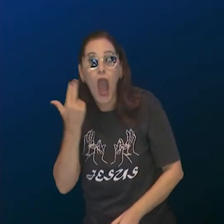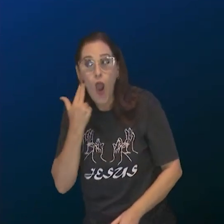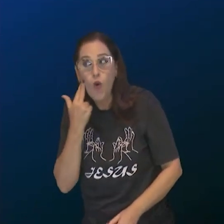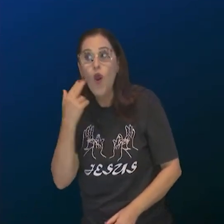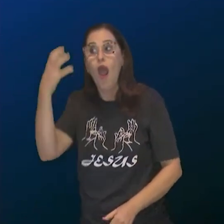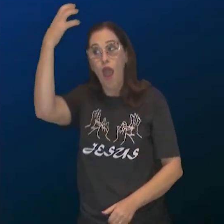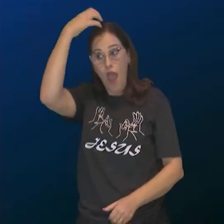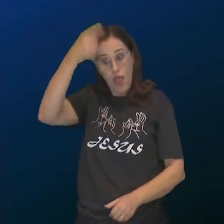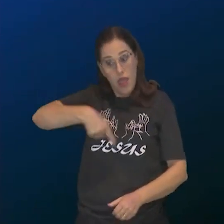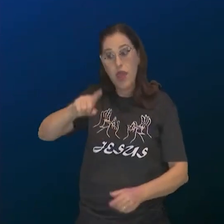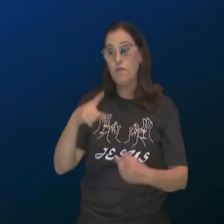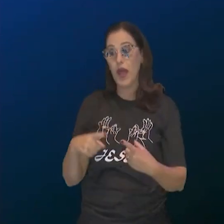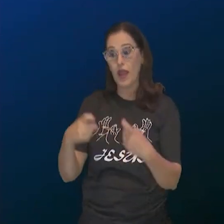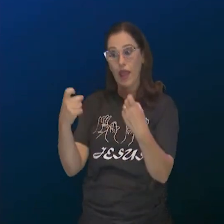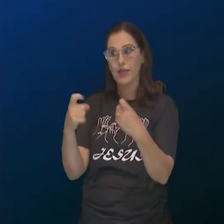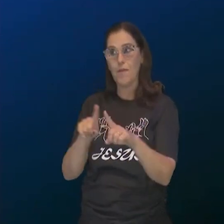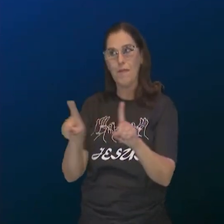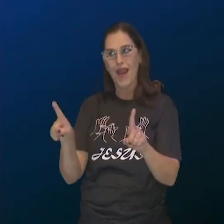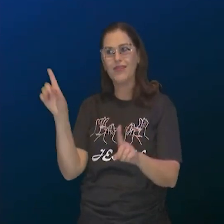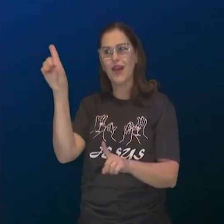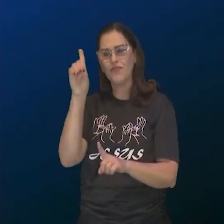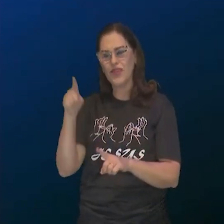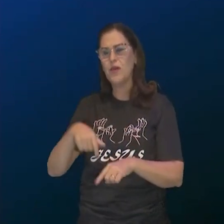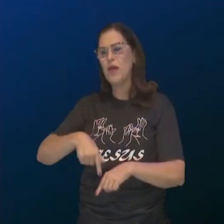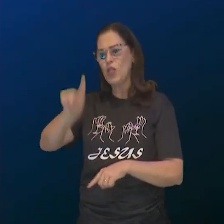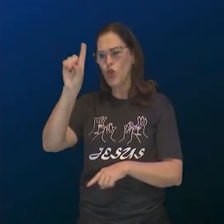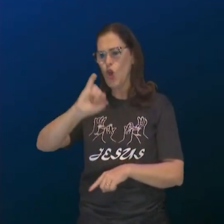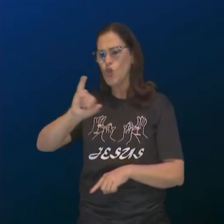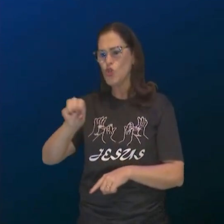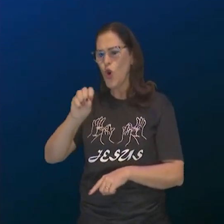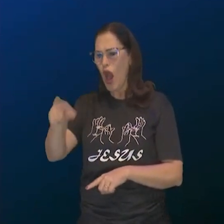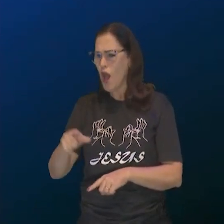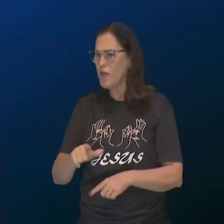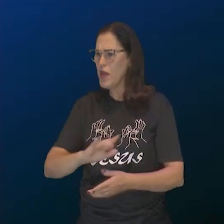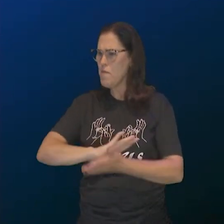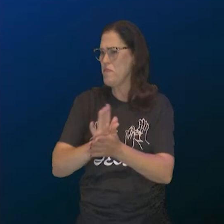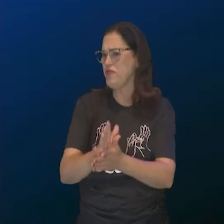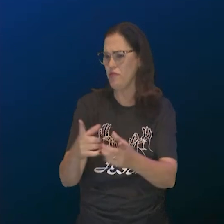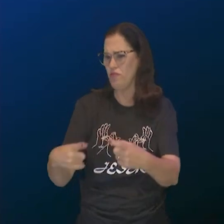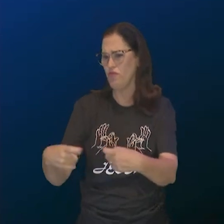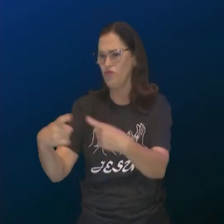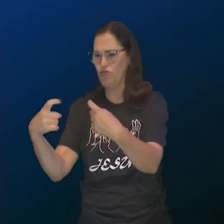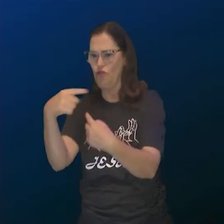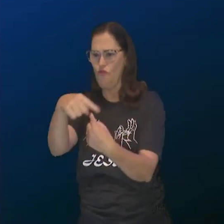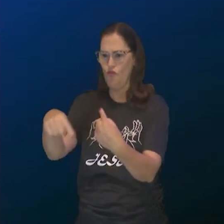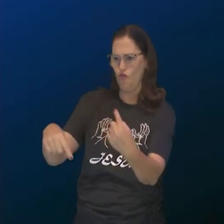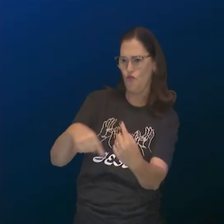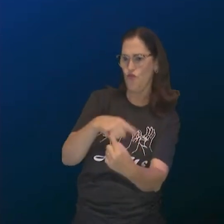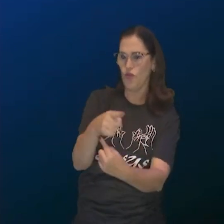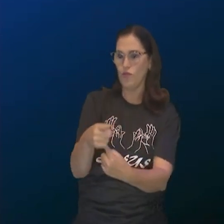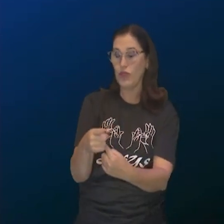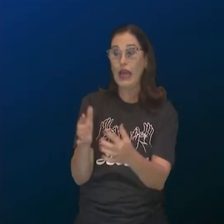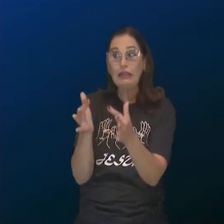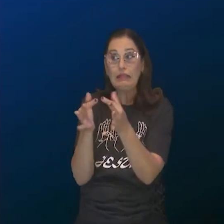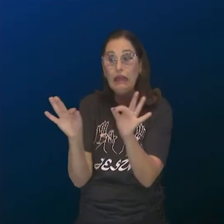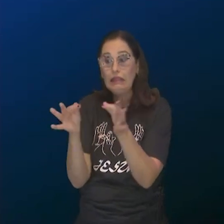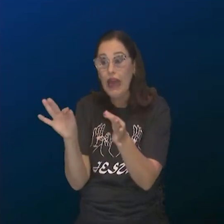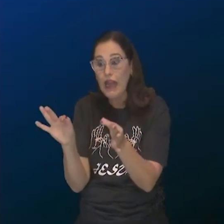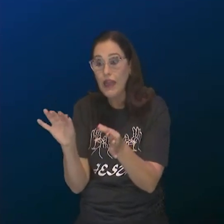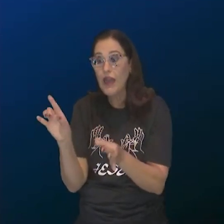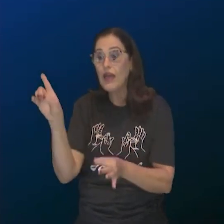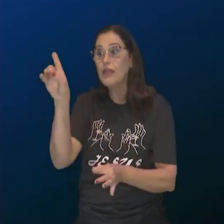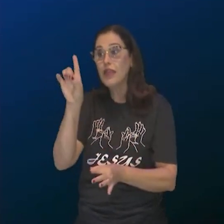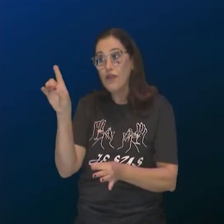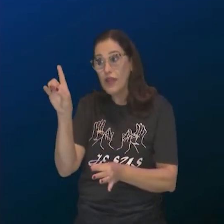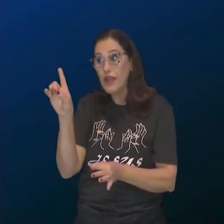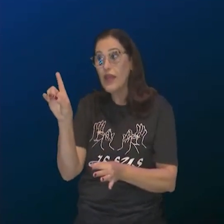seus servos, com ele a todo Israel, que destruíram os filhos de Amon e sitiaram Rabá. E olha o detalhe agora, Davi deveria